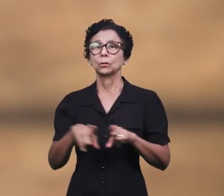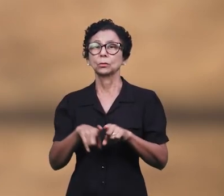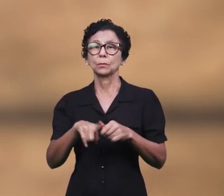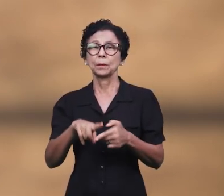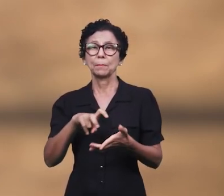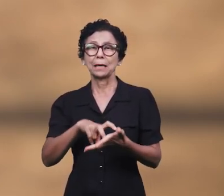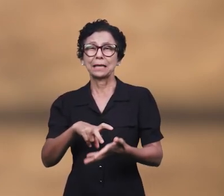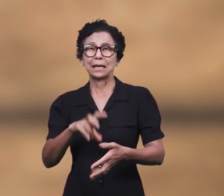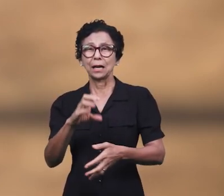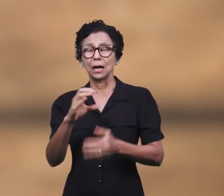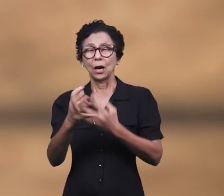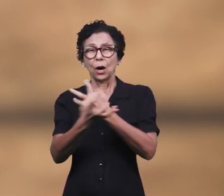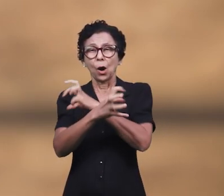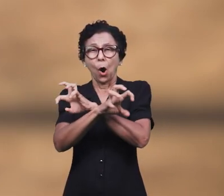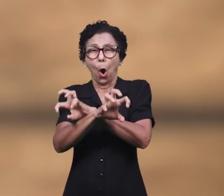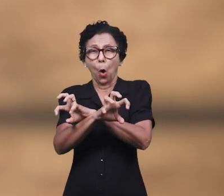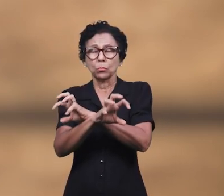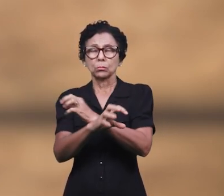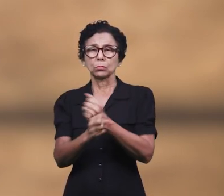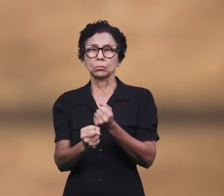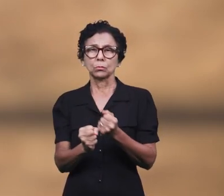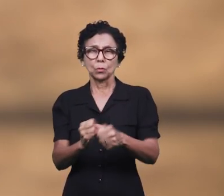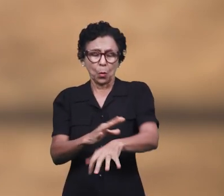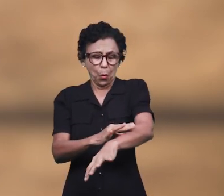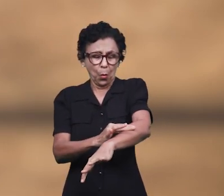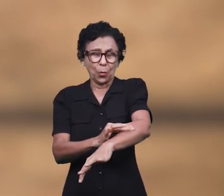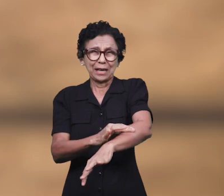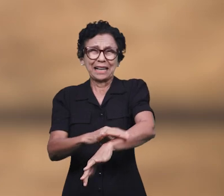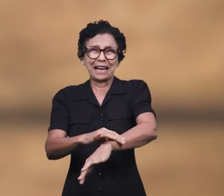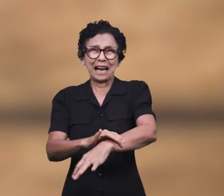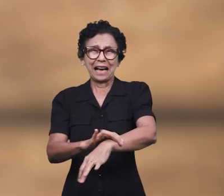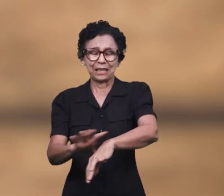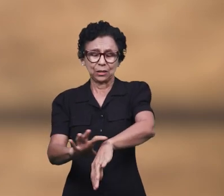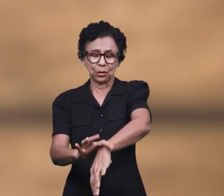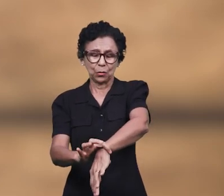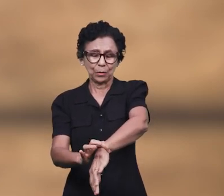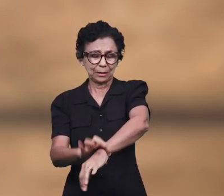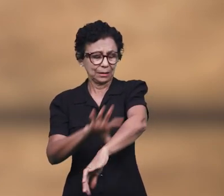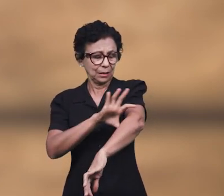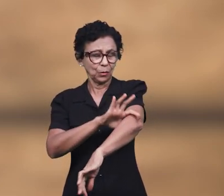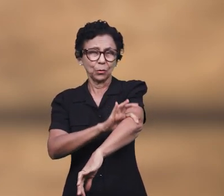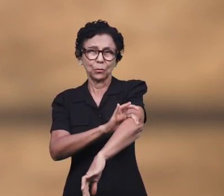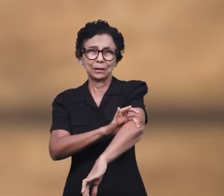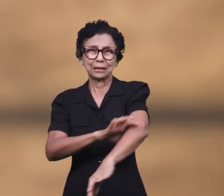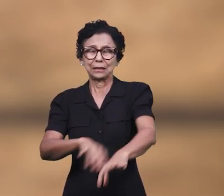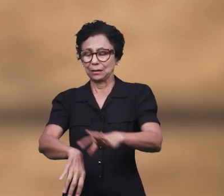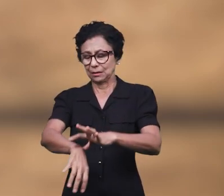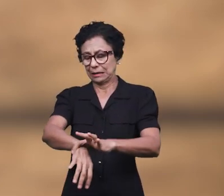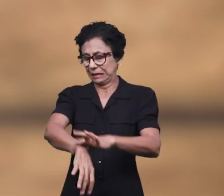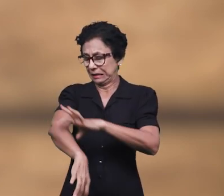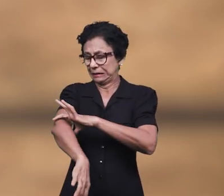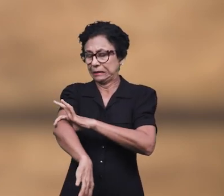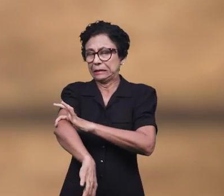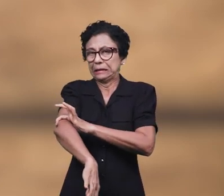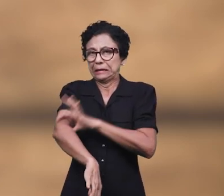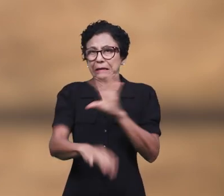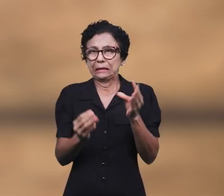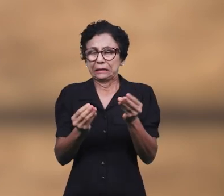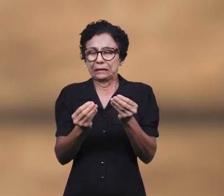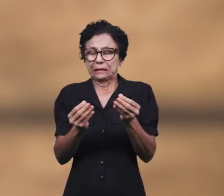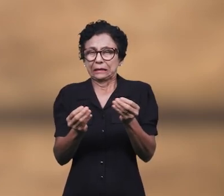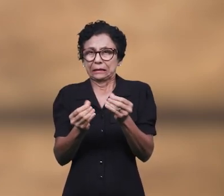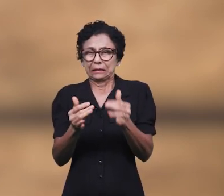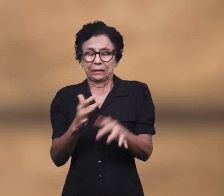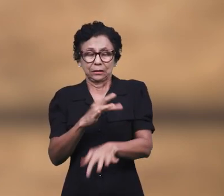ossos ou na carne, ou ao redor das articulações. existe uma maior sensibilidade ao